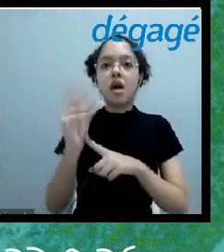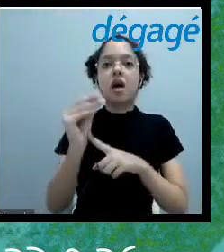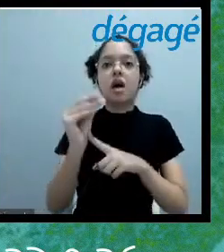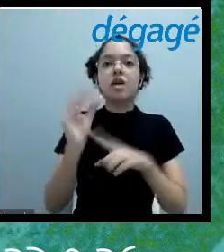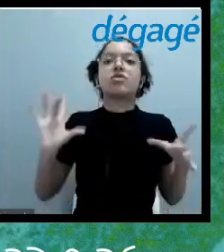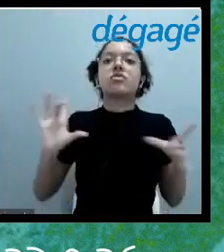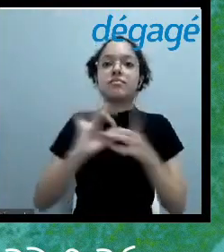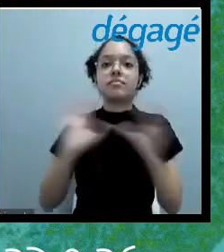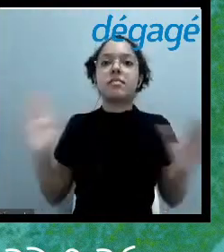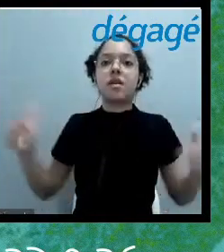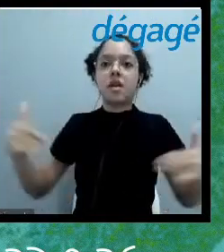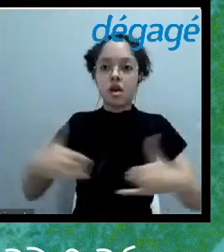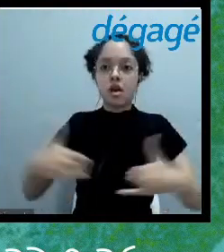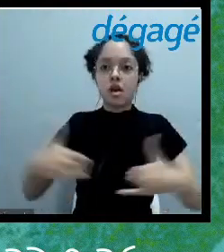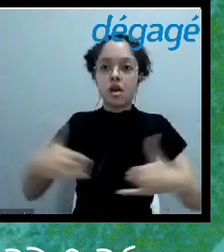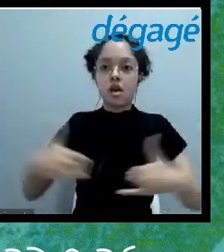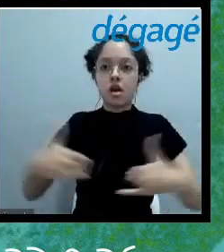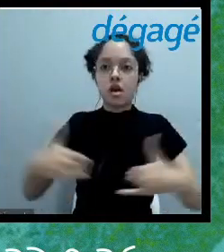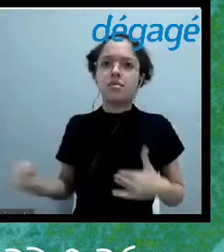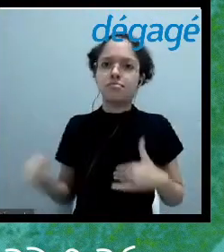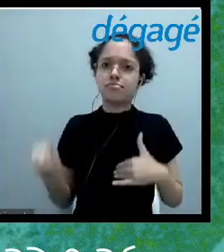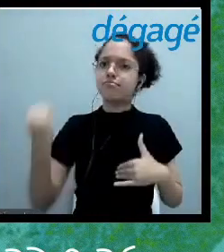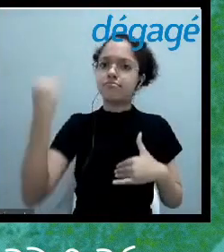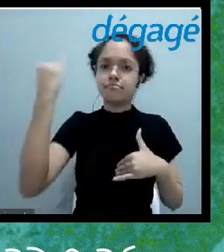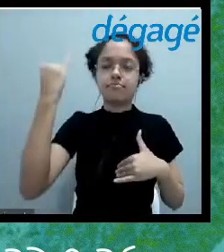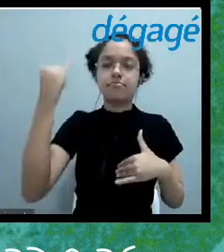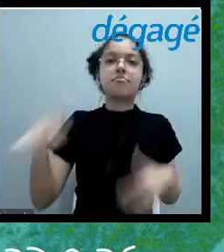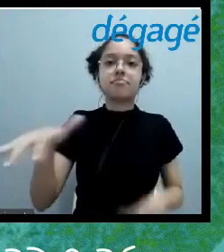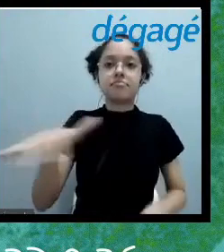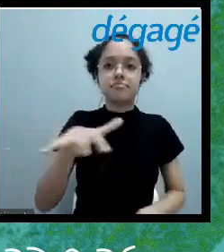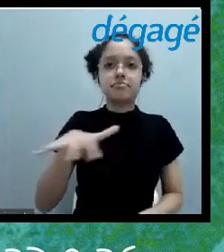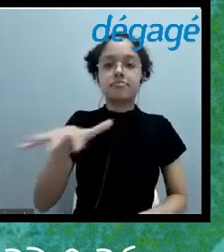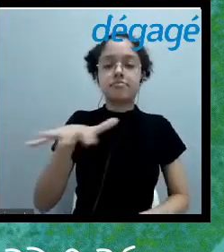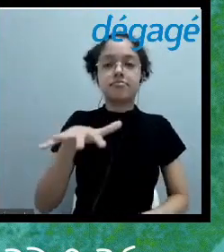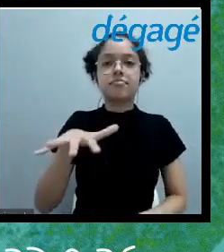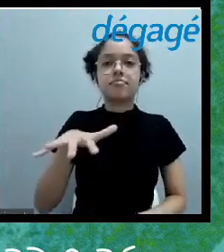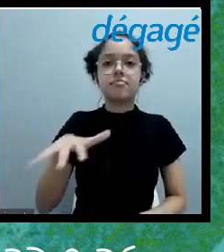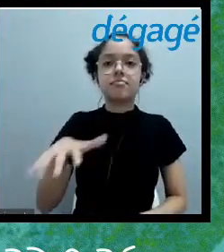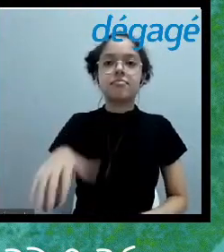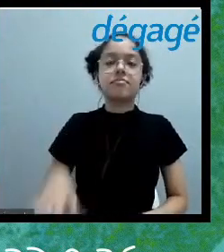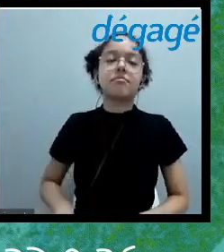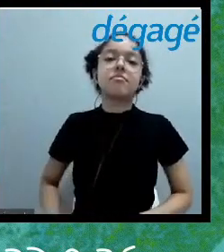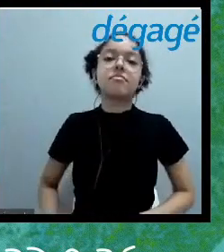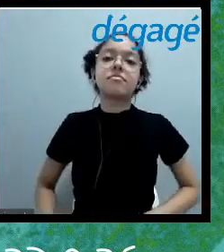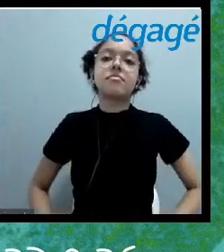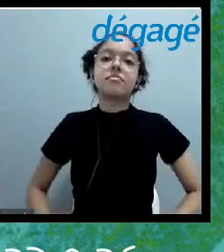que saíram ali das óperas, né? Formato americano, então.